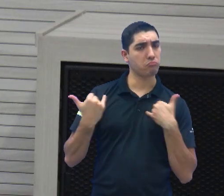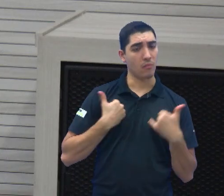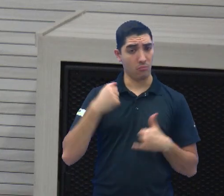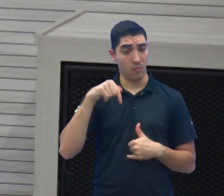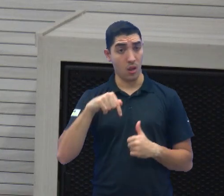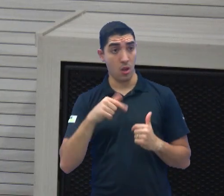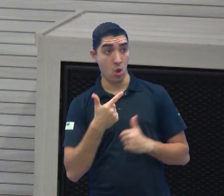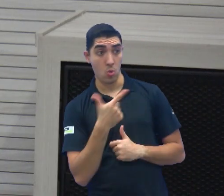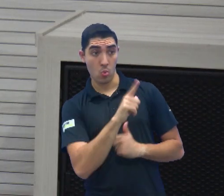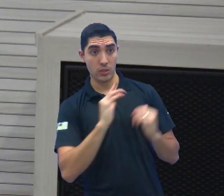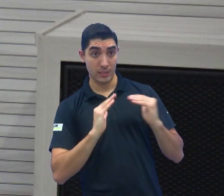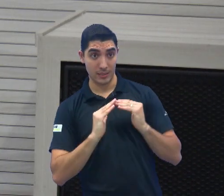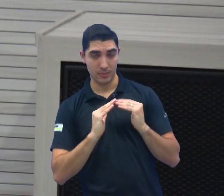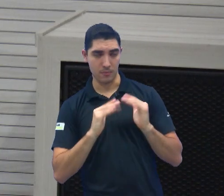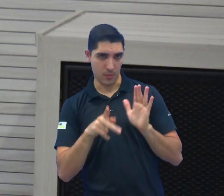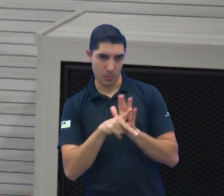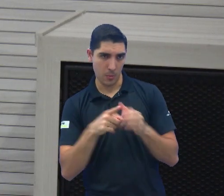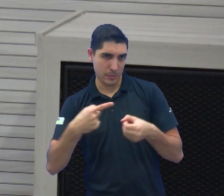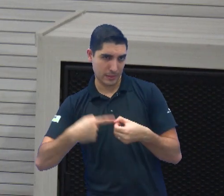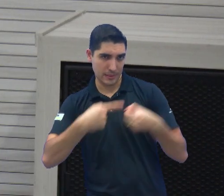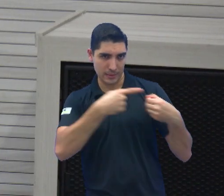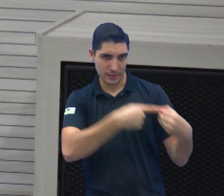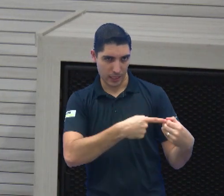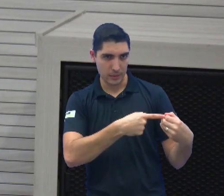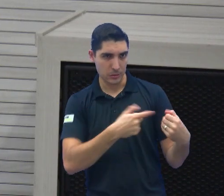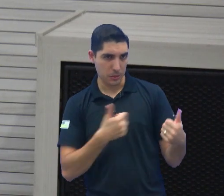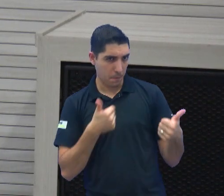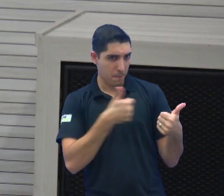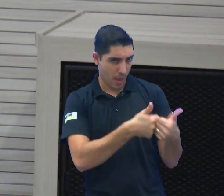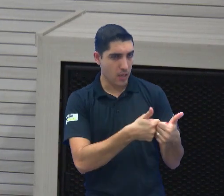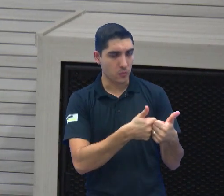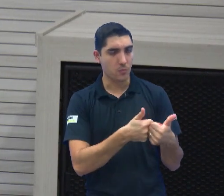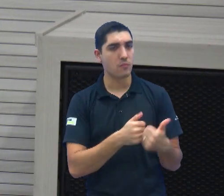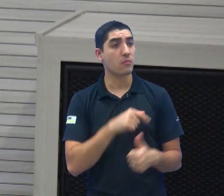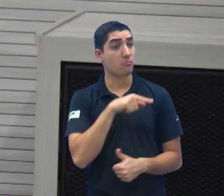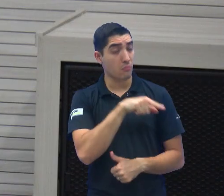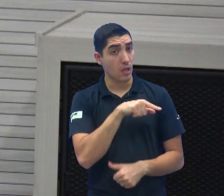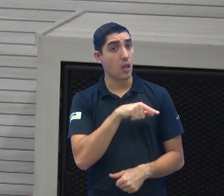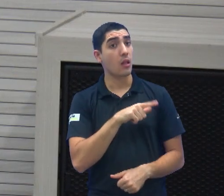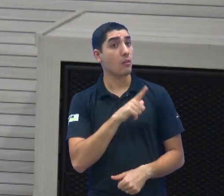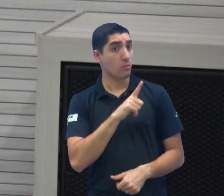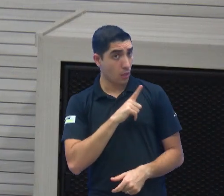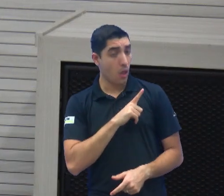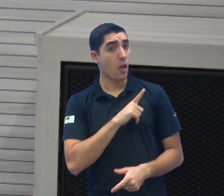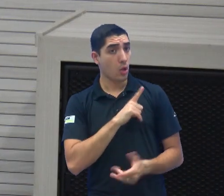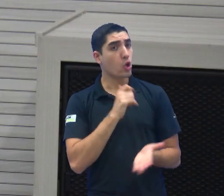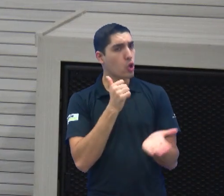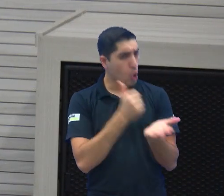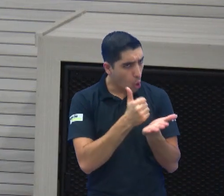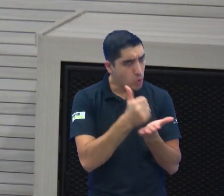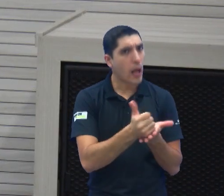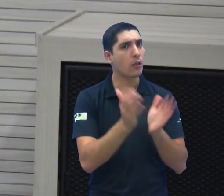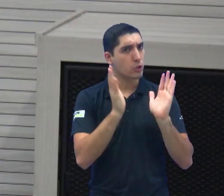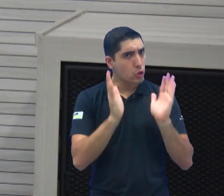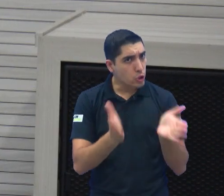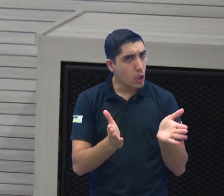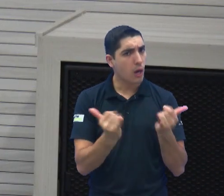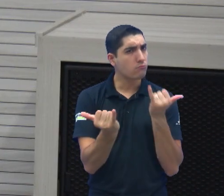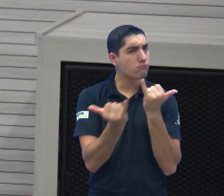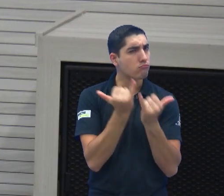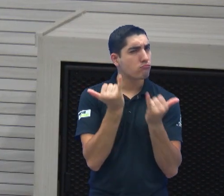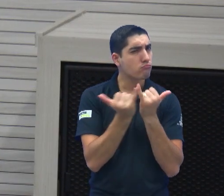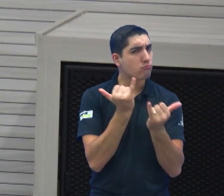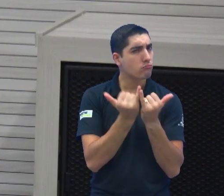nossa aqui, ela tem uma contratação também similar a essa que a